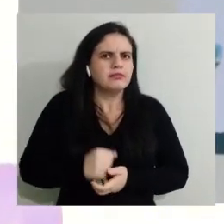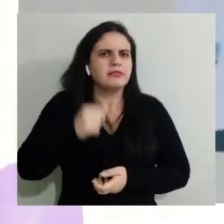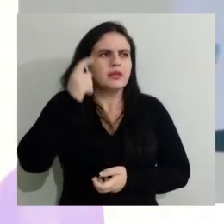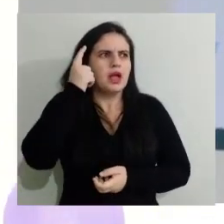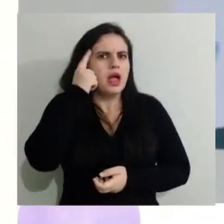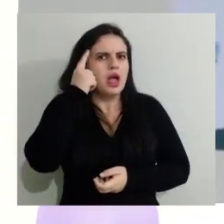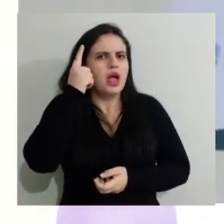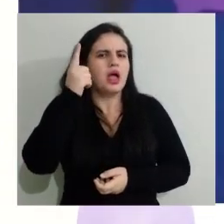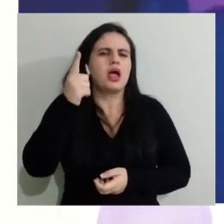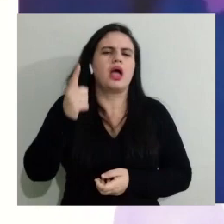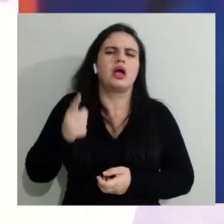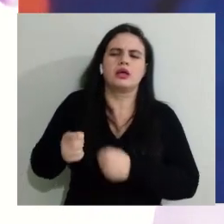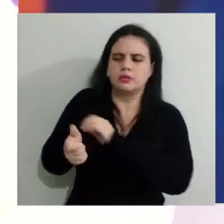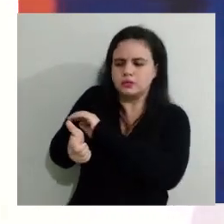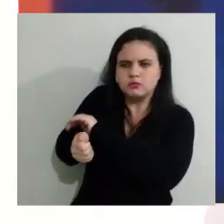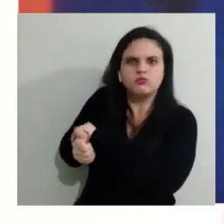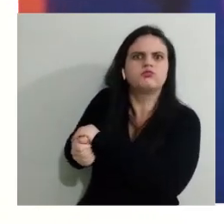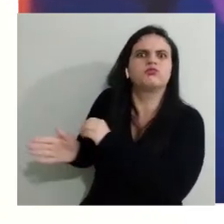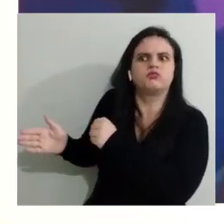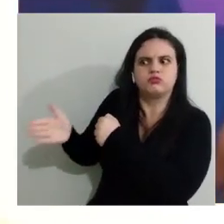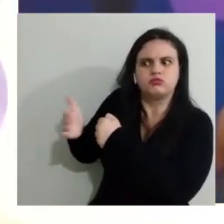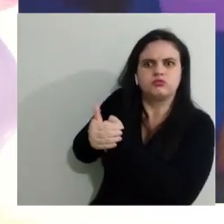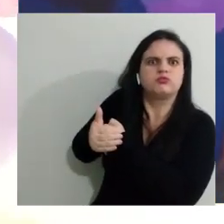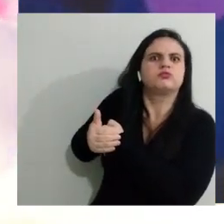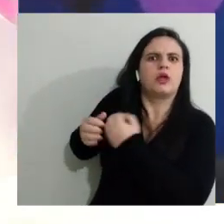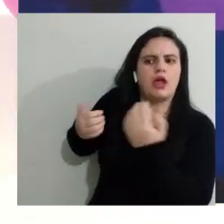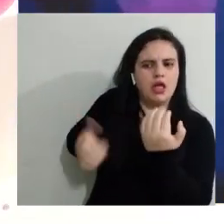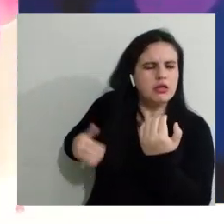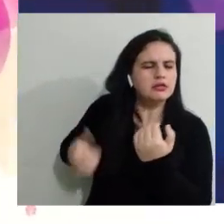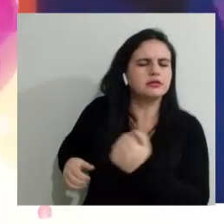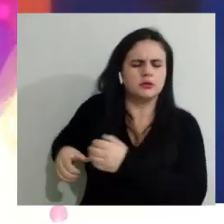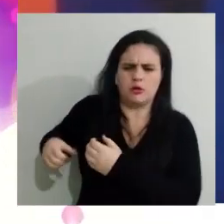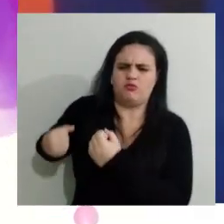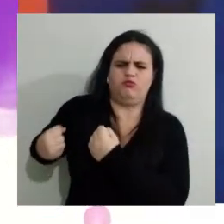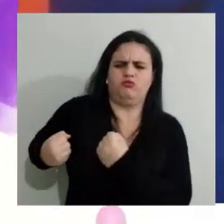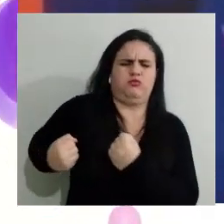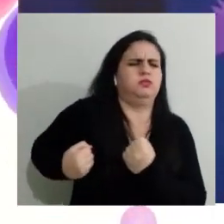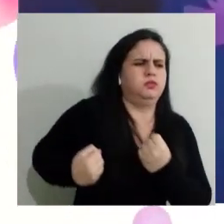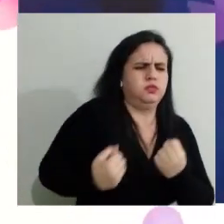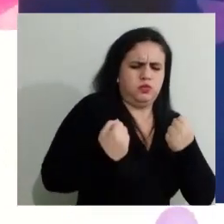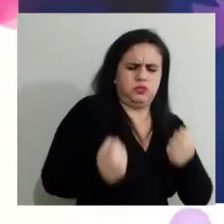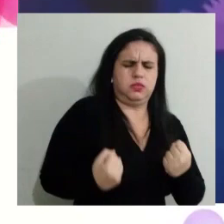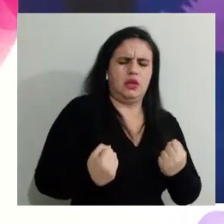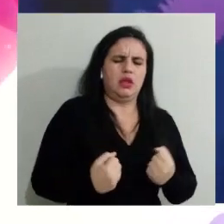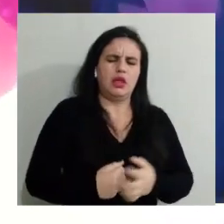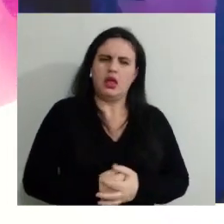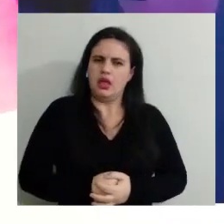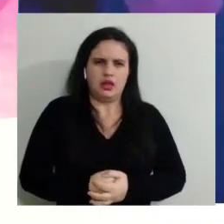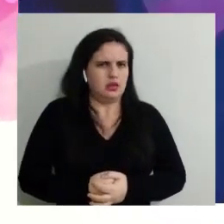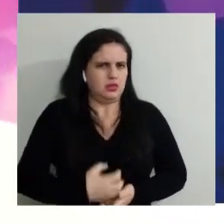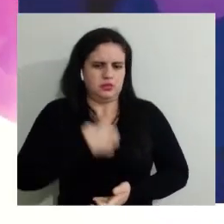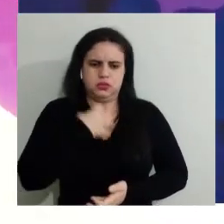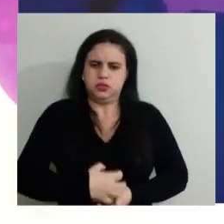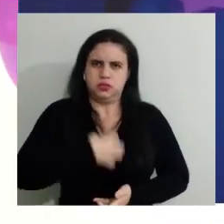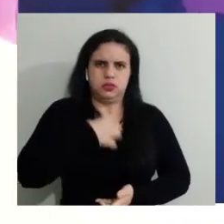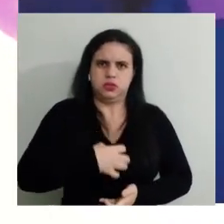Pensou um pouco. Confiou. Aquela esperta da tartaruga tinha feito ele de burro de carga.